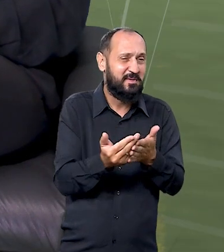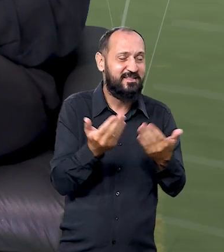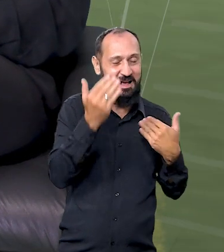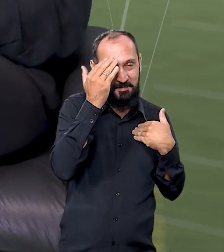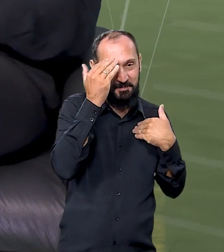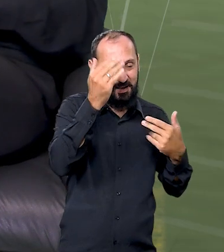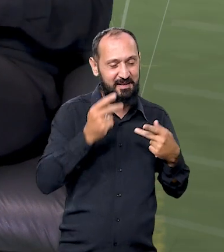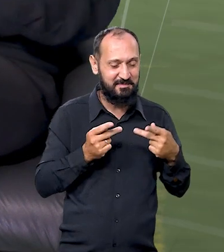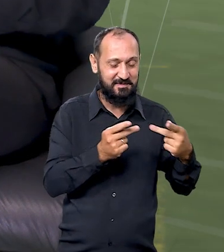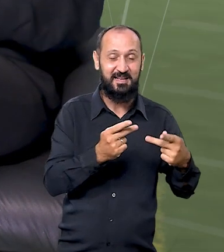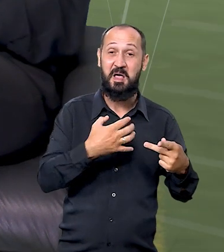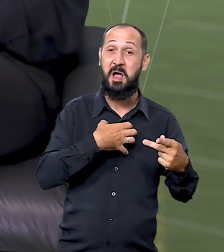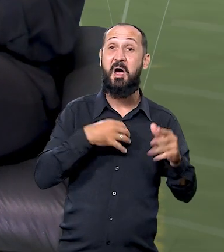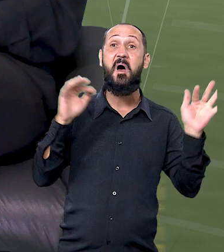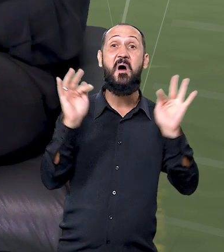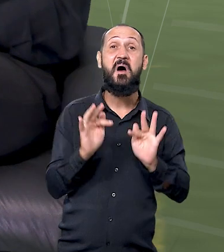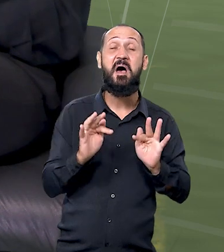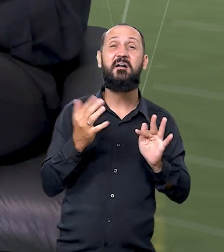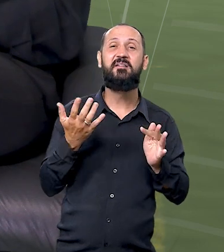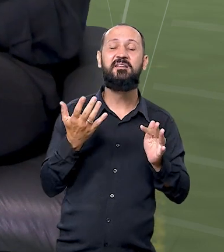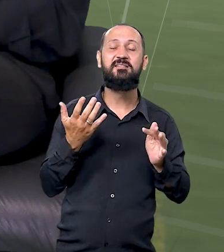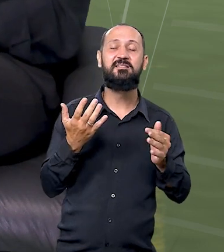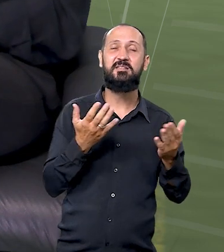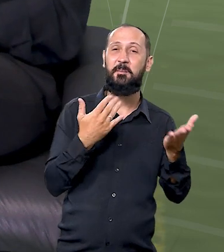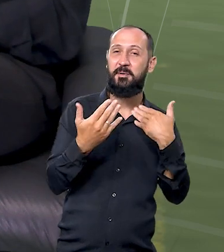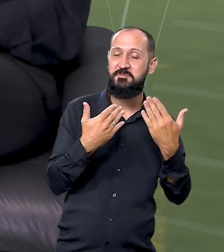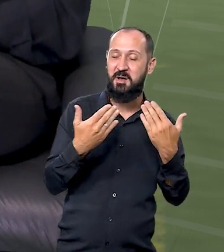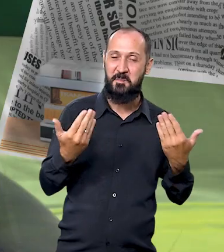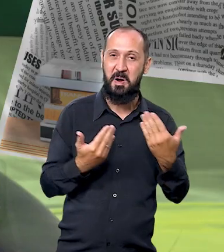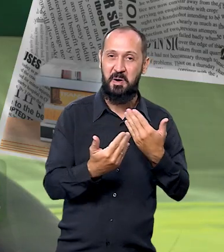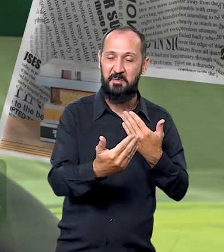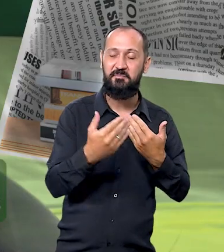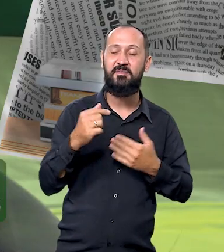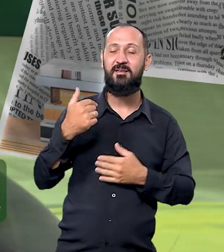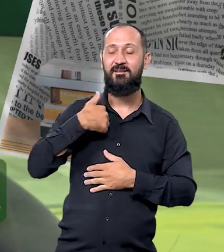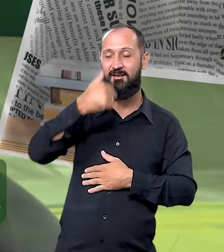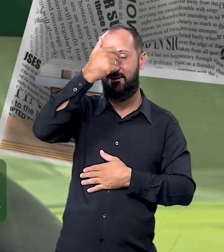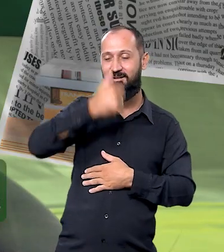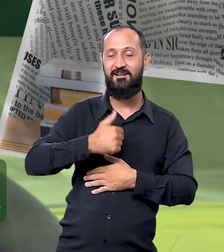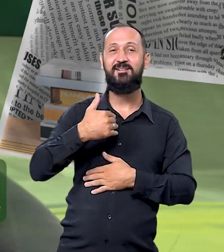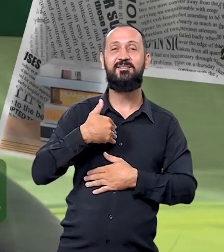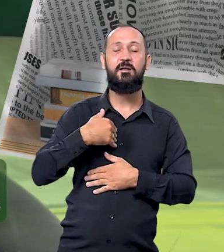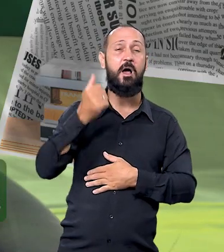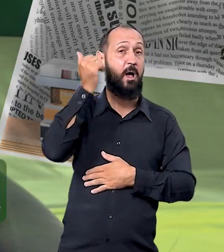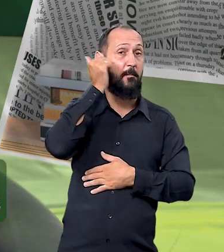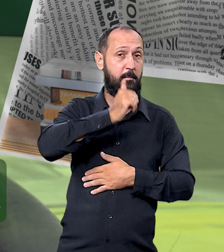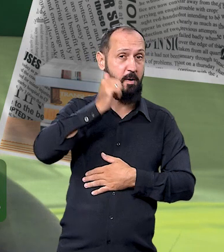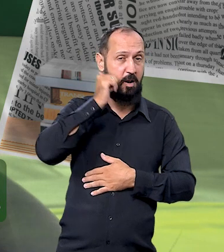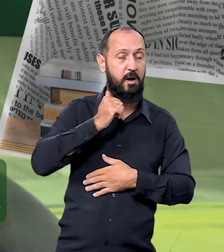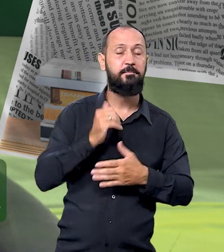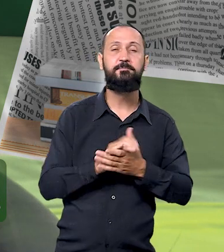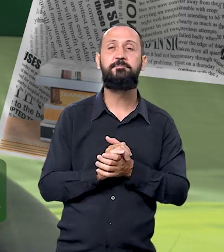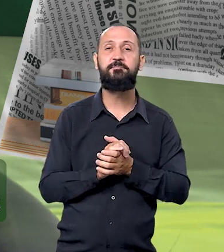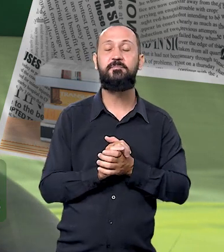muito obrigada pelo convite, estou muito feliz em fazer esse bate-papo. E quem é a Manuela, eu acho que é uma